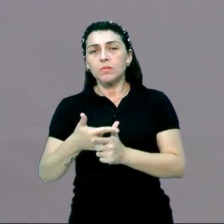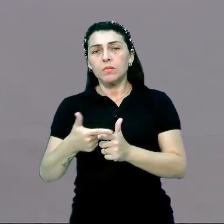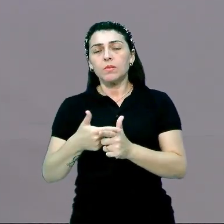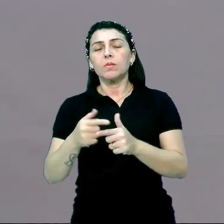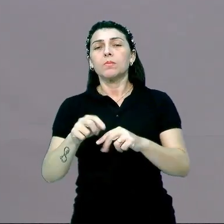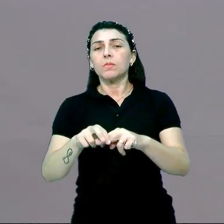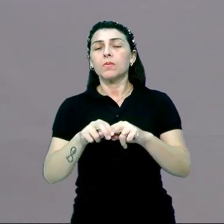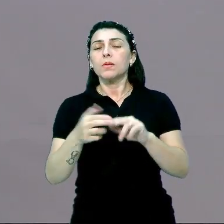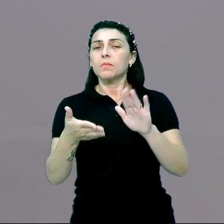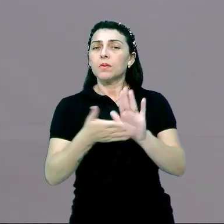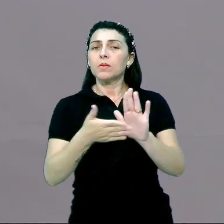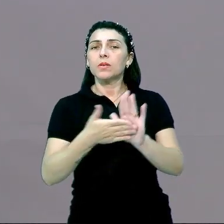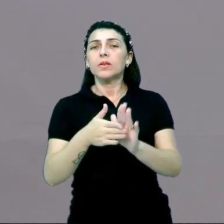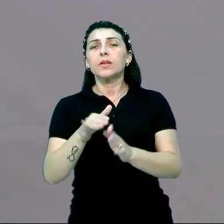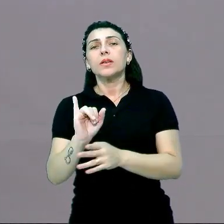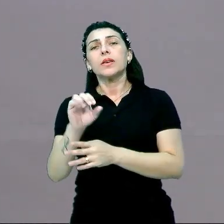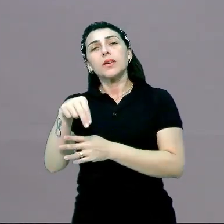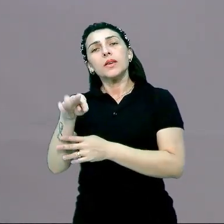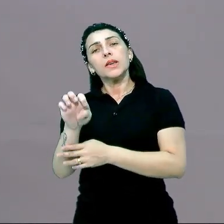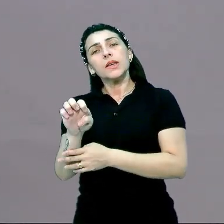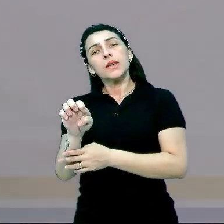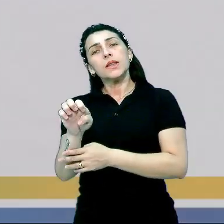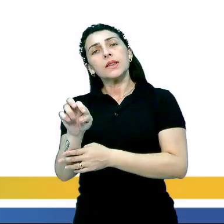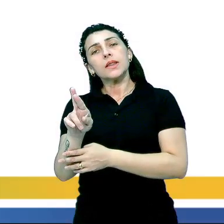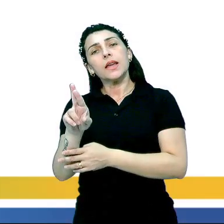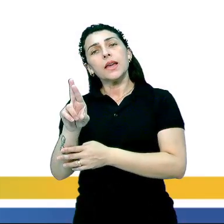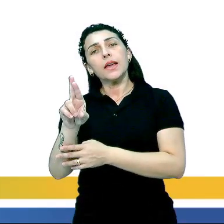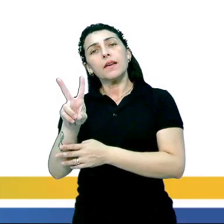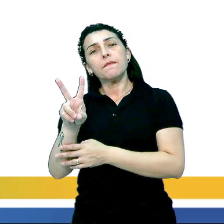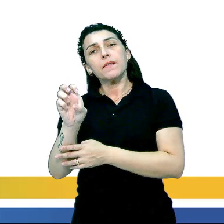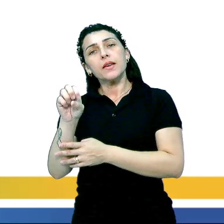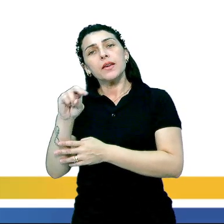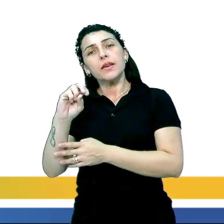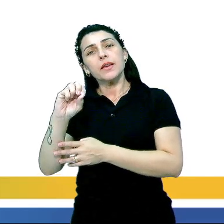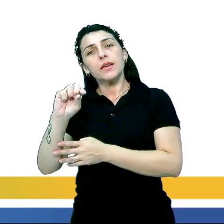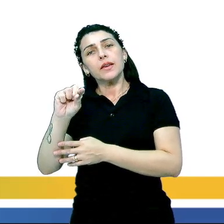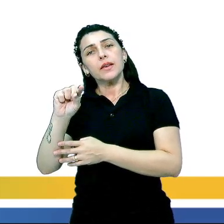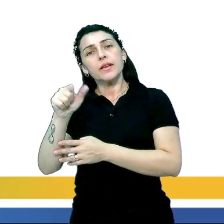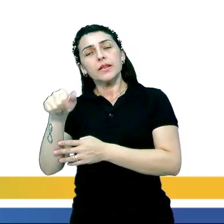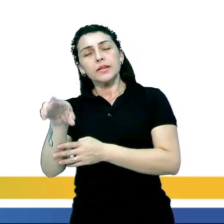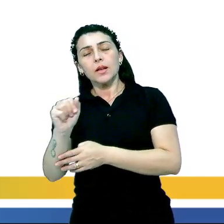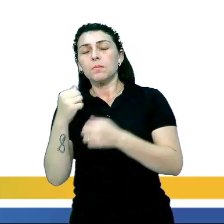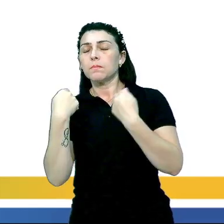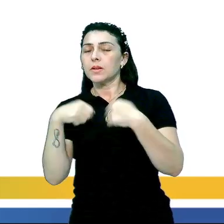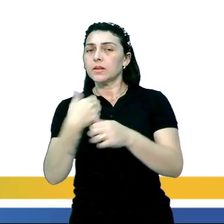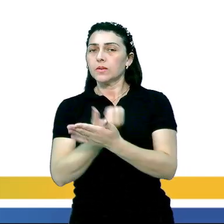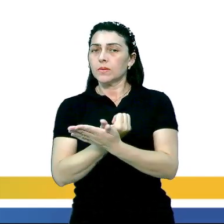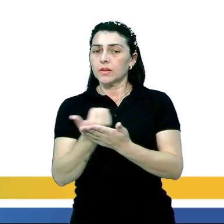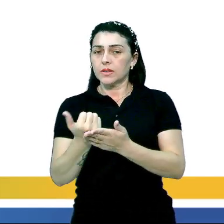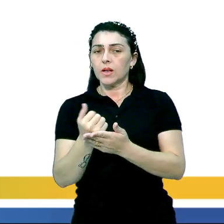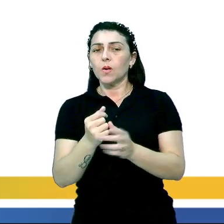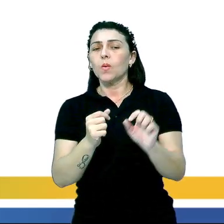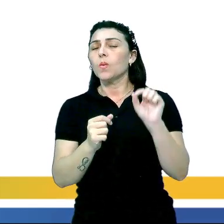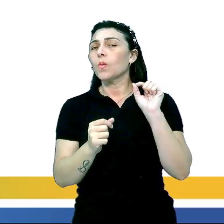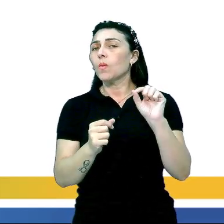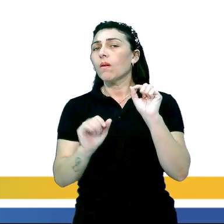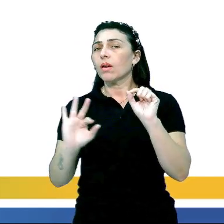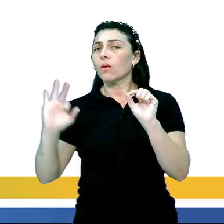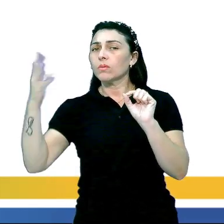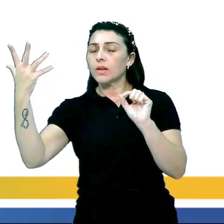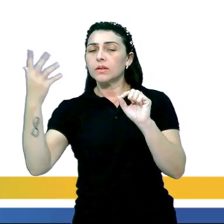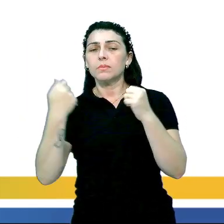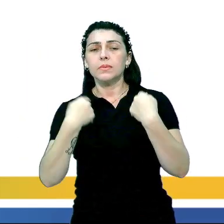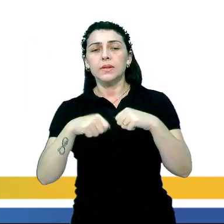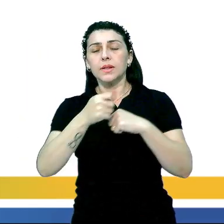de intervenção. E essa proposta de intervenção é como, professora? Eu preciso de uma ação, que é o que acontece.